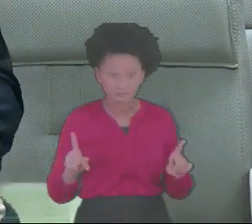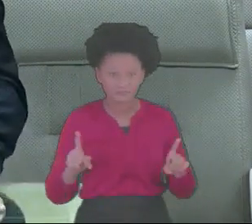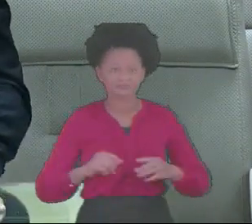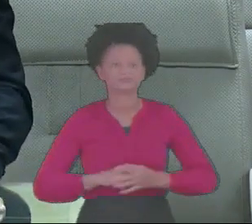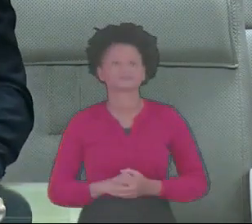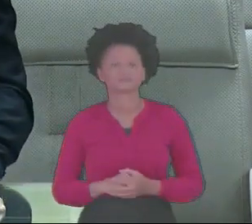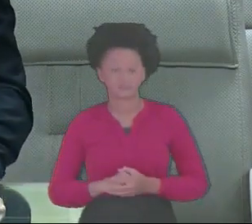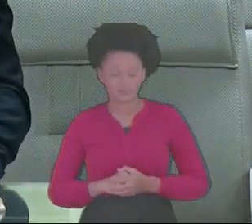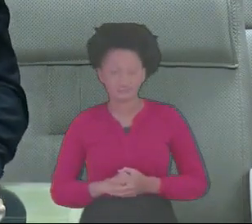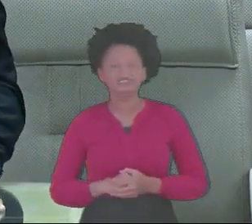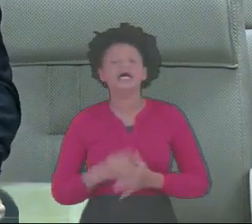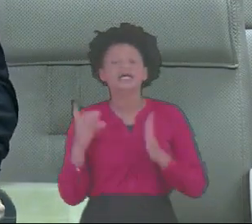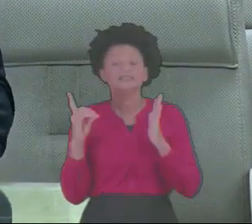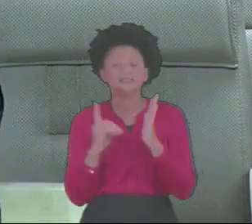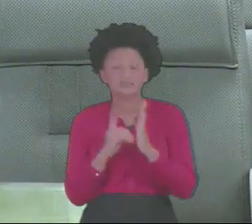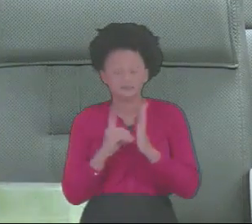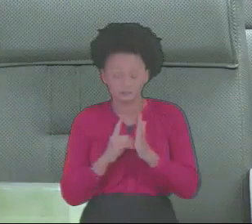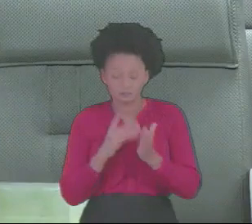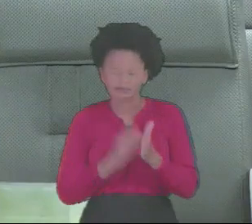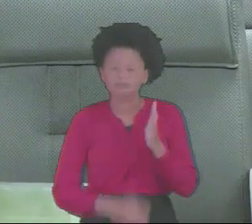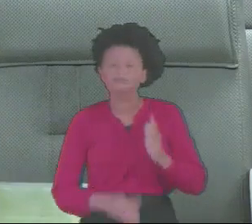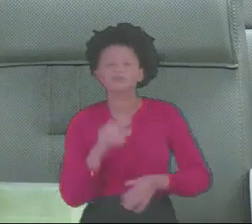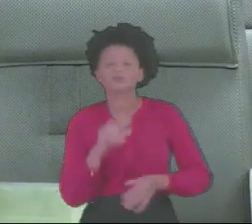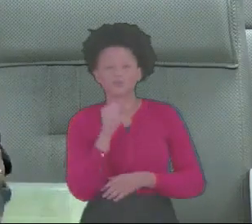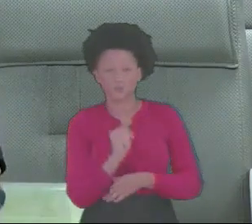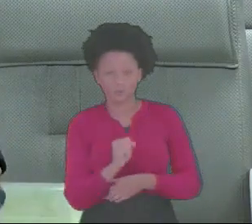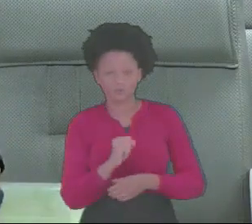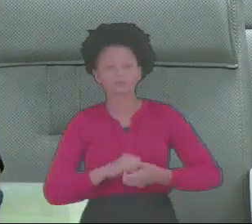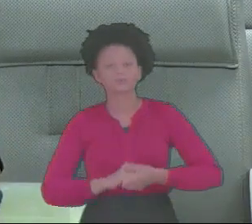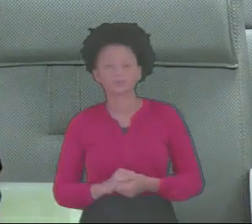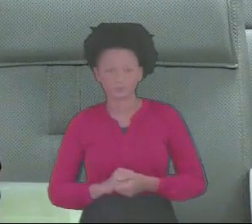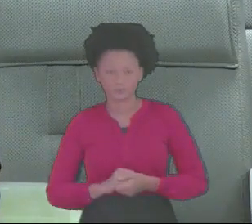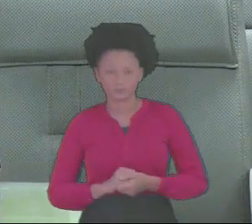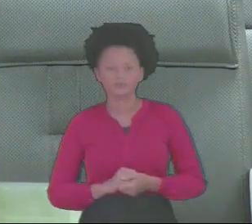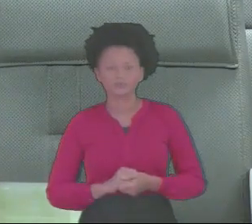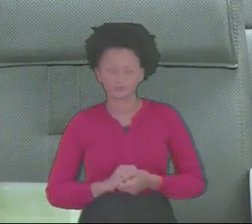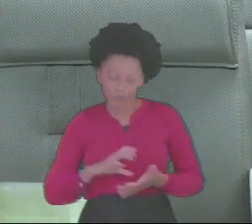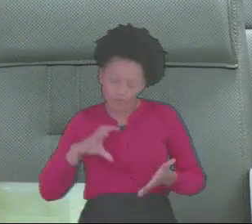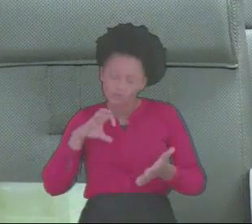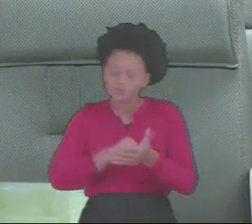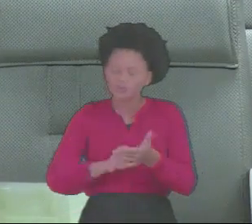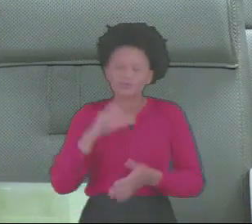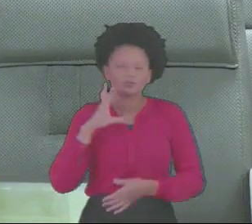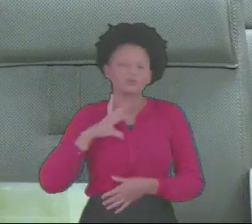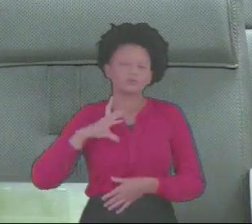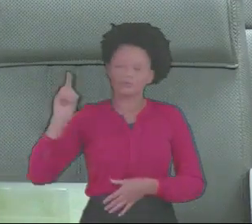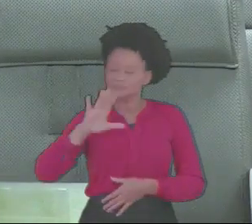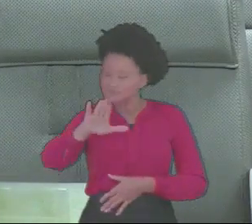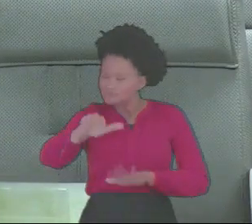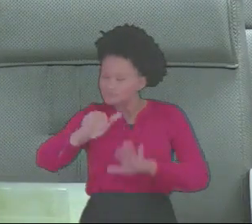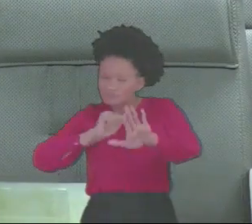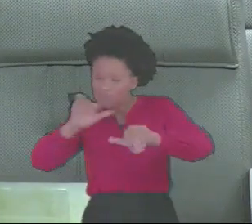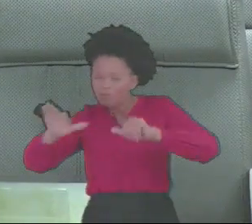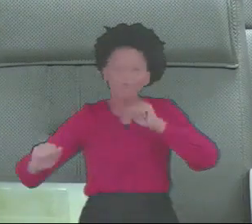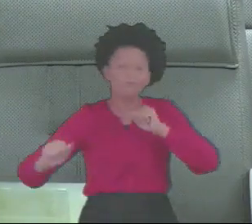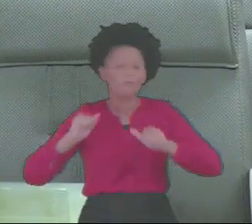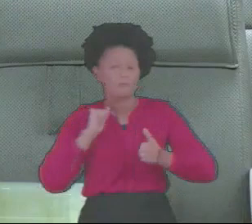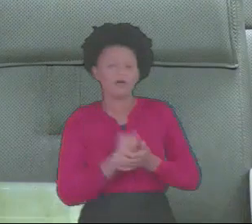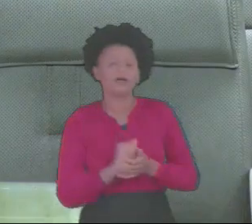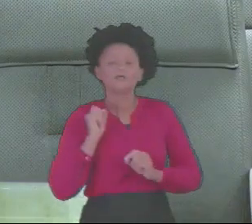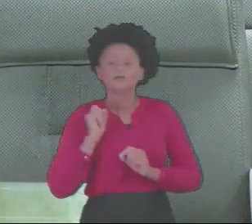em Deuteronômio Capítulo 8 a um registro de que Deus chamando Moisés a consciência